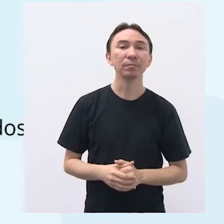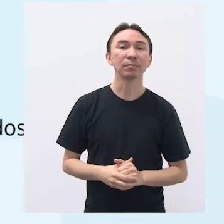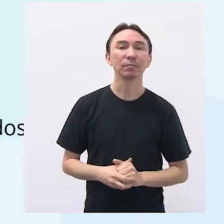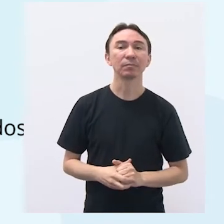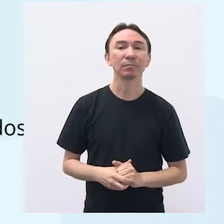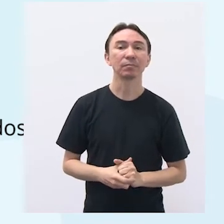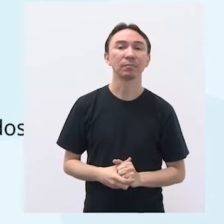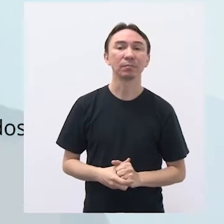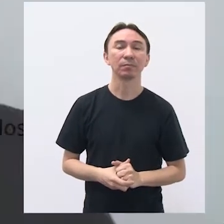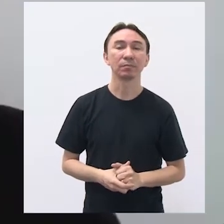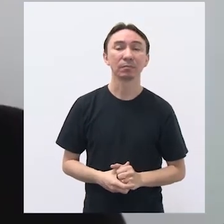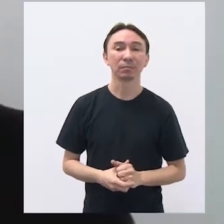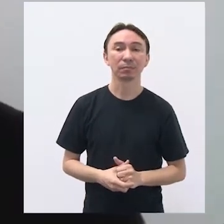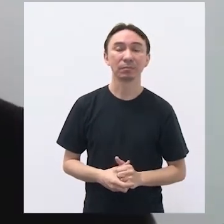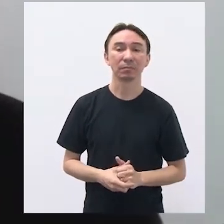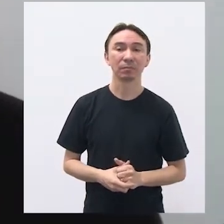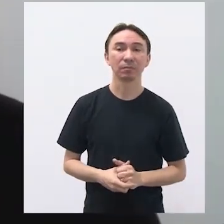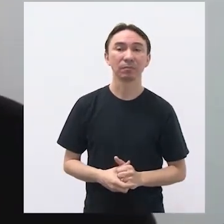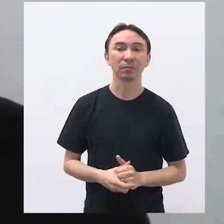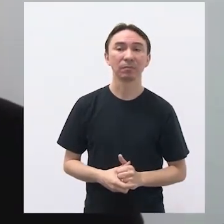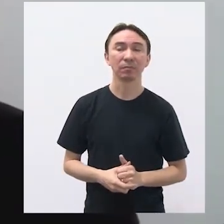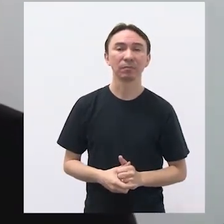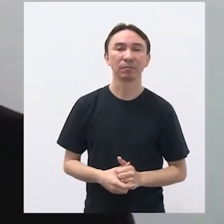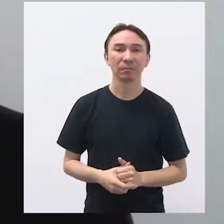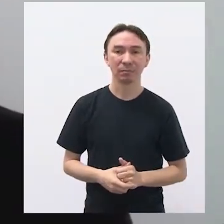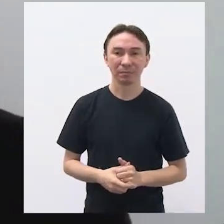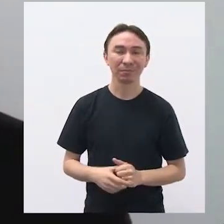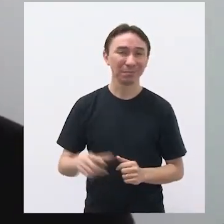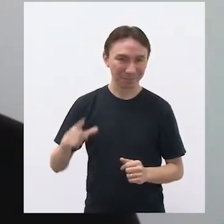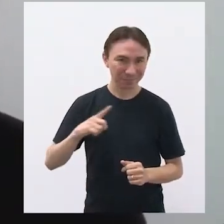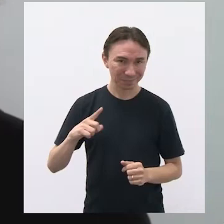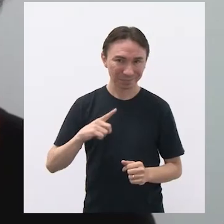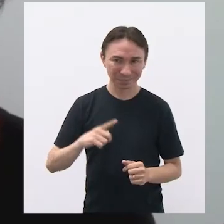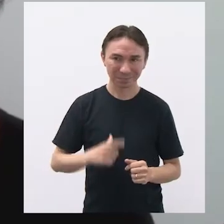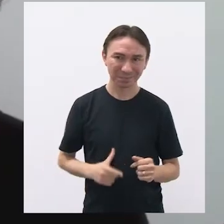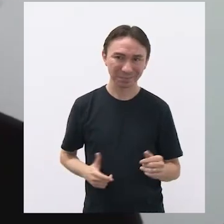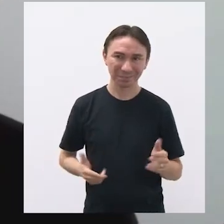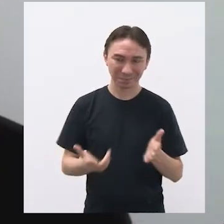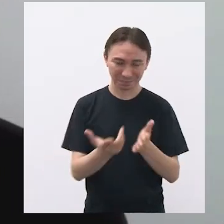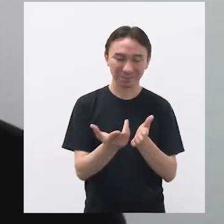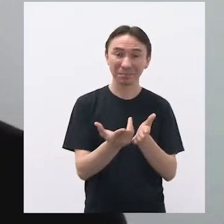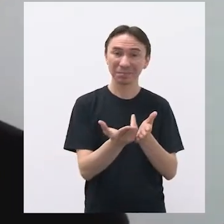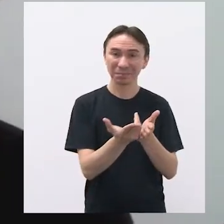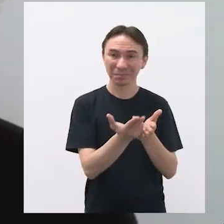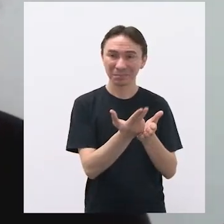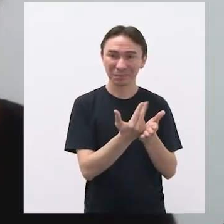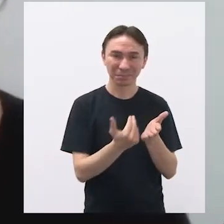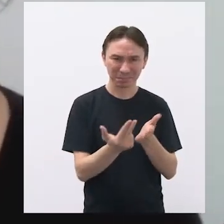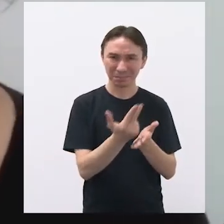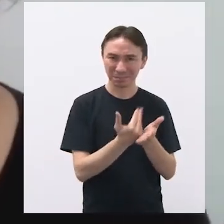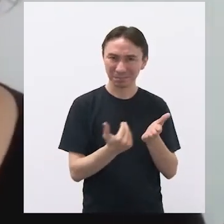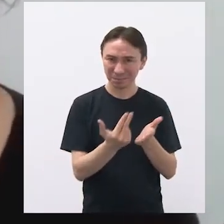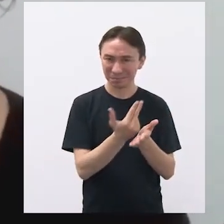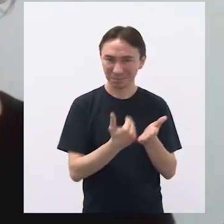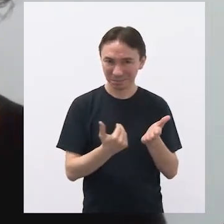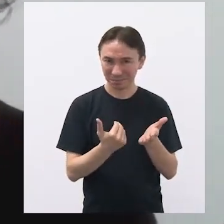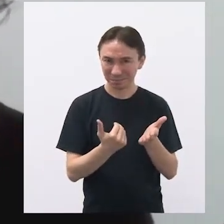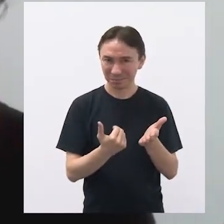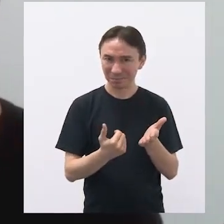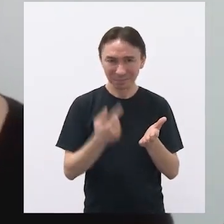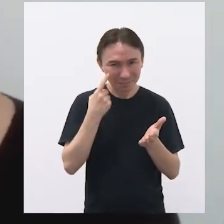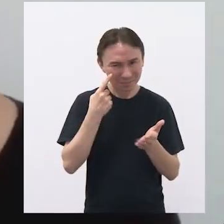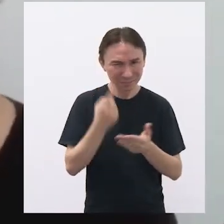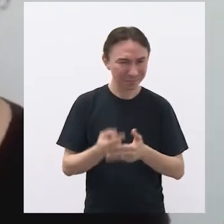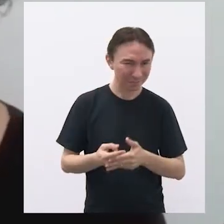Ele traz ali um símbolo, Sankofa, você já deve ter ouvido falar.